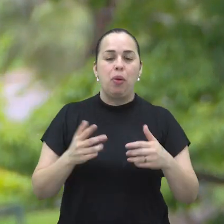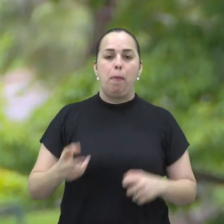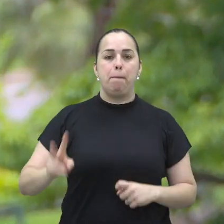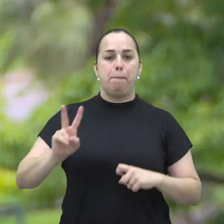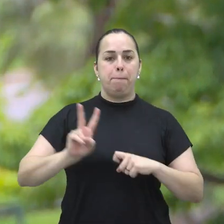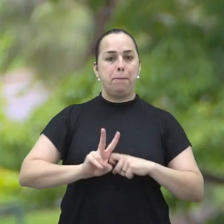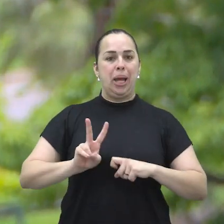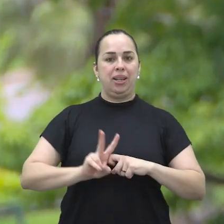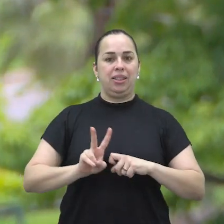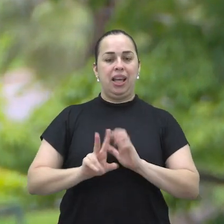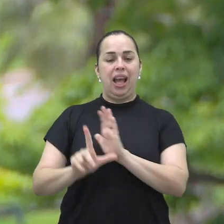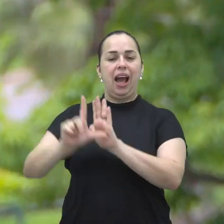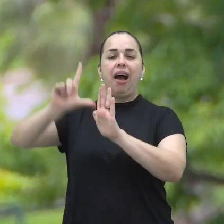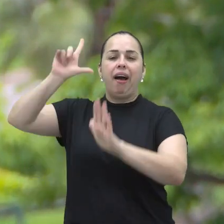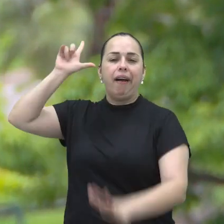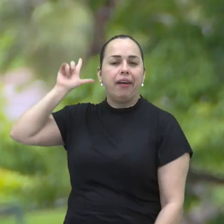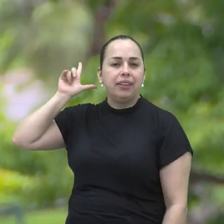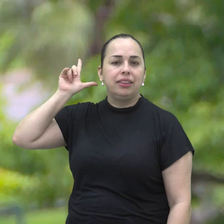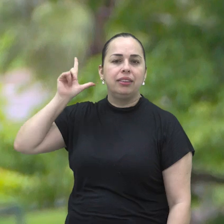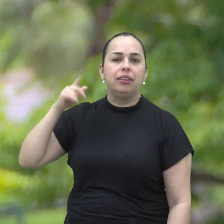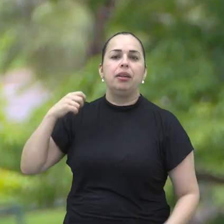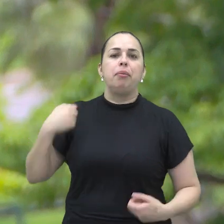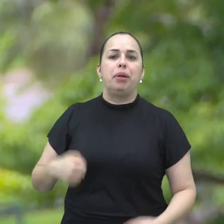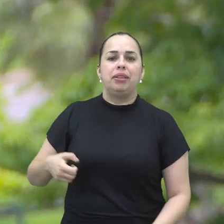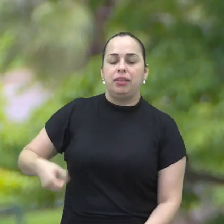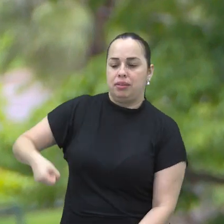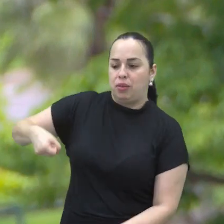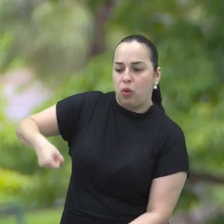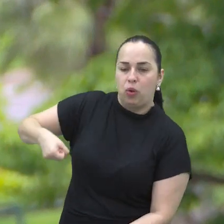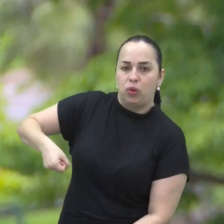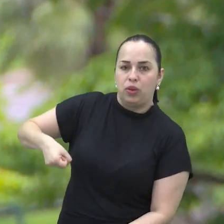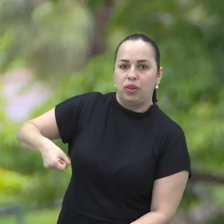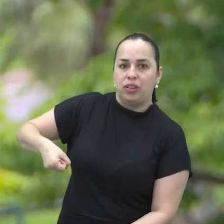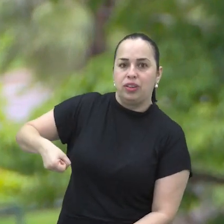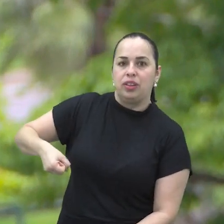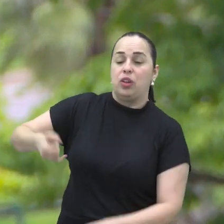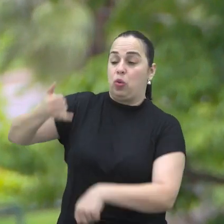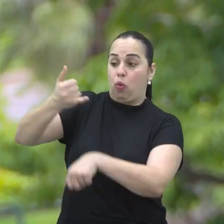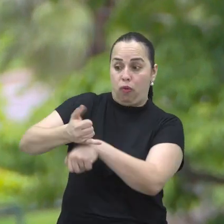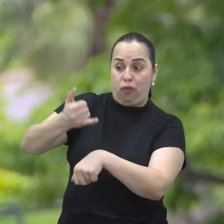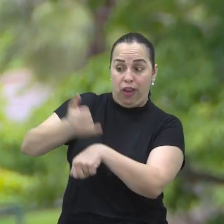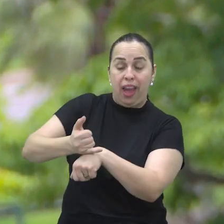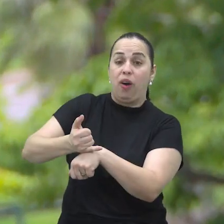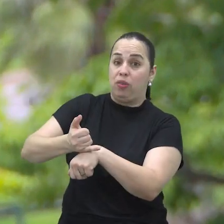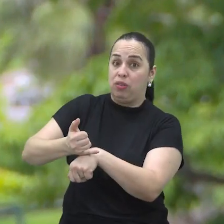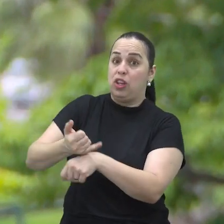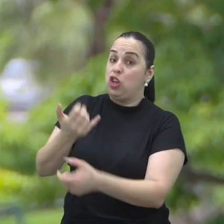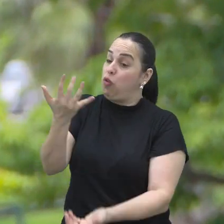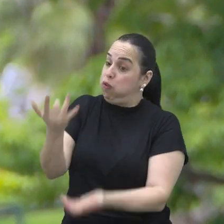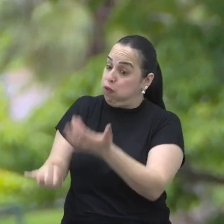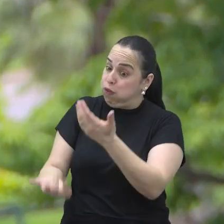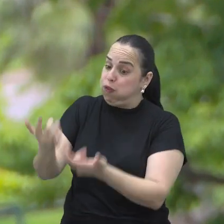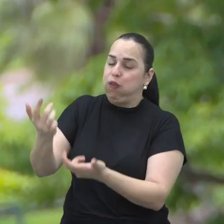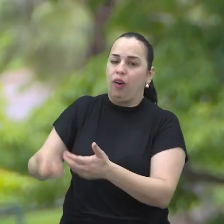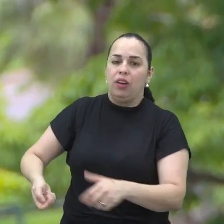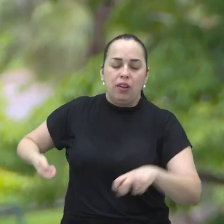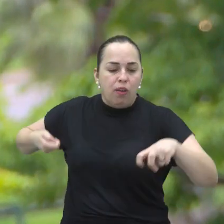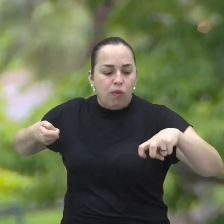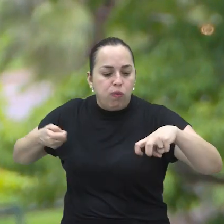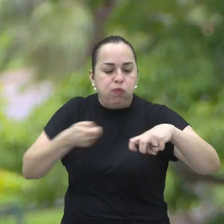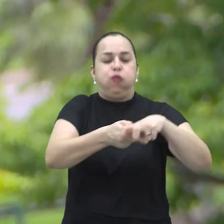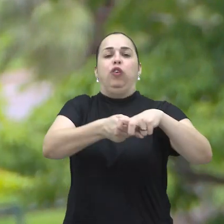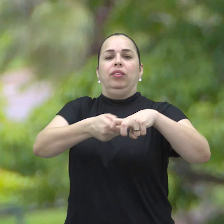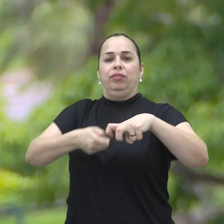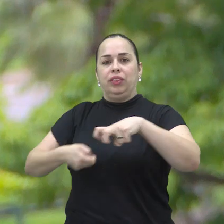médico veterinário, antes, ele tinha que andar com um botijão, com o ferro a fogo, né? E fazer